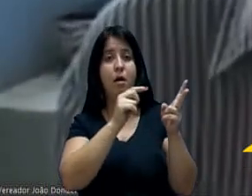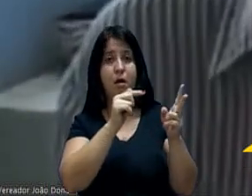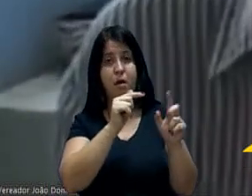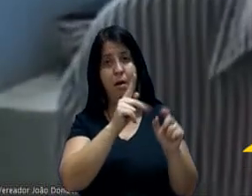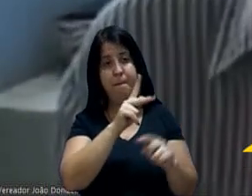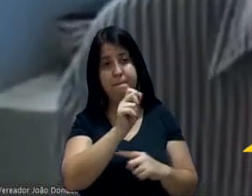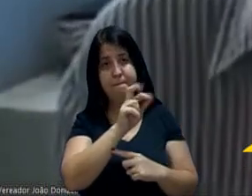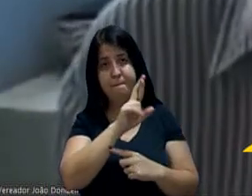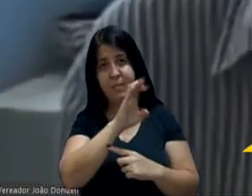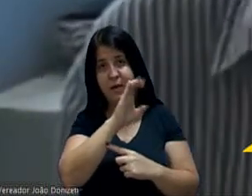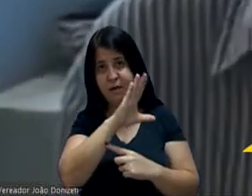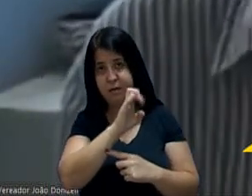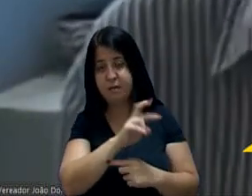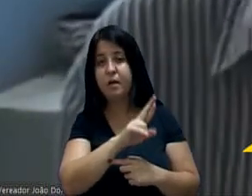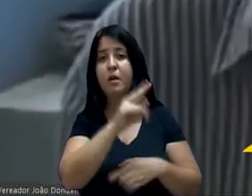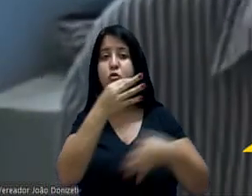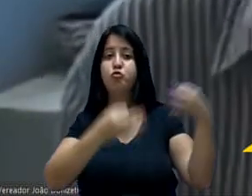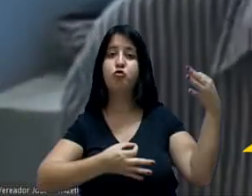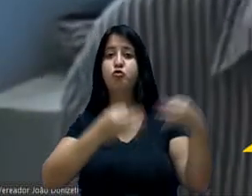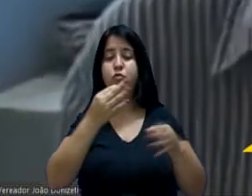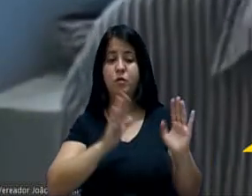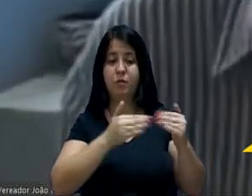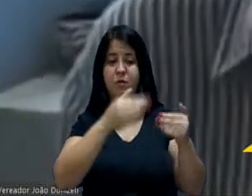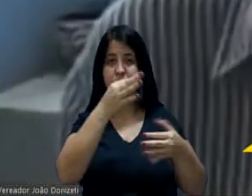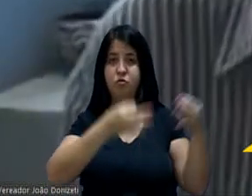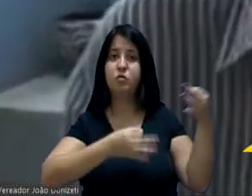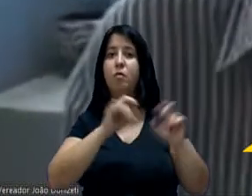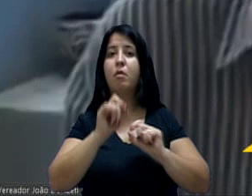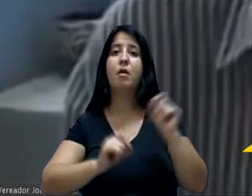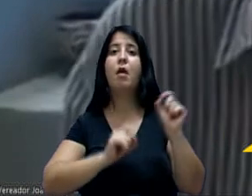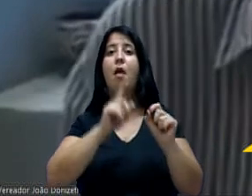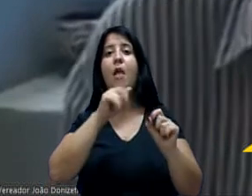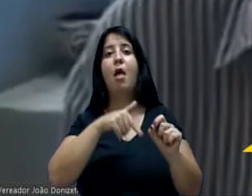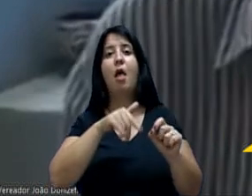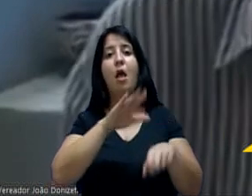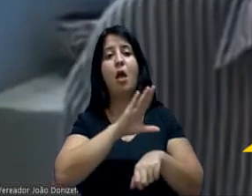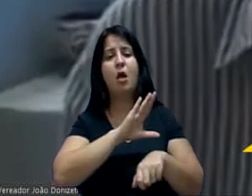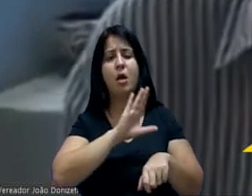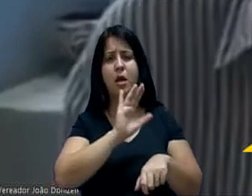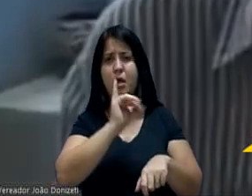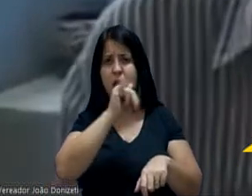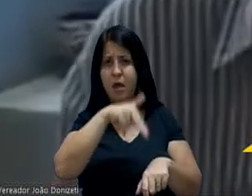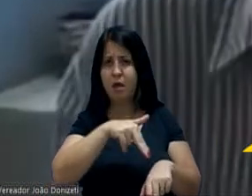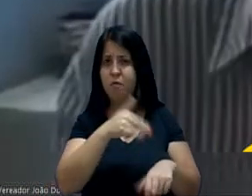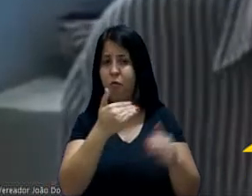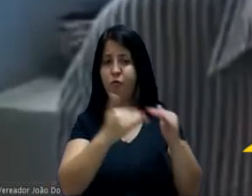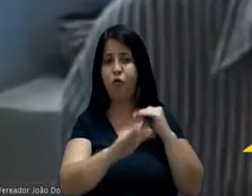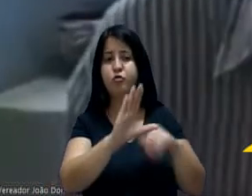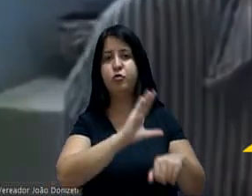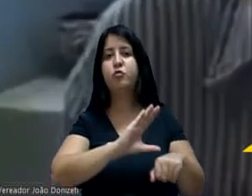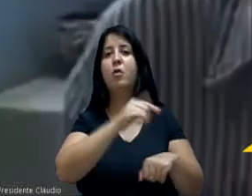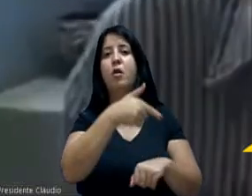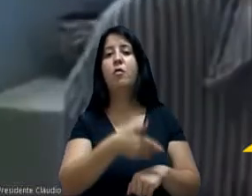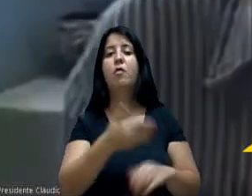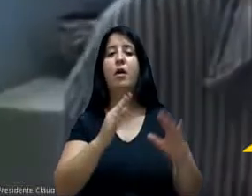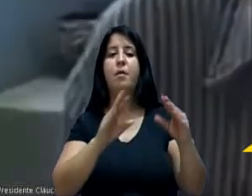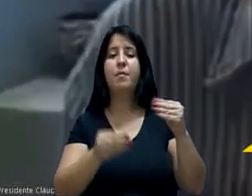da Comissão de Justiça, que coloca como inconstitucional a referida emenda.